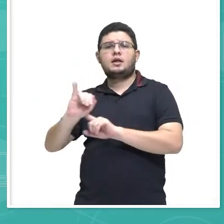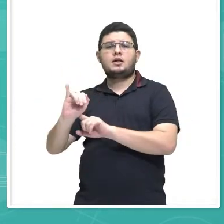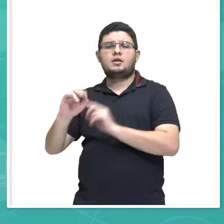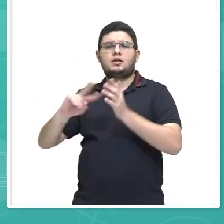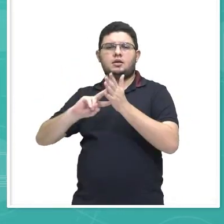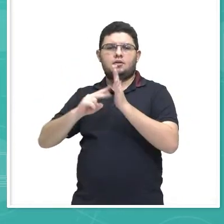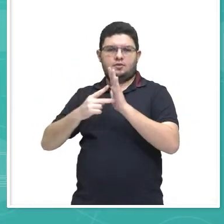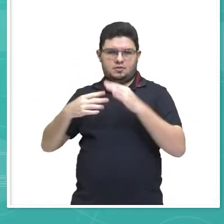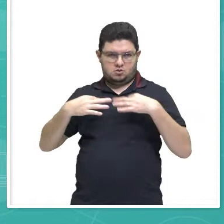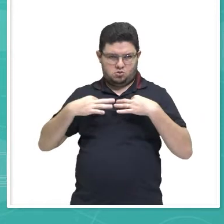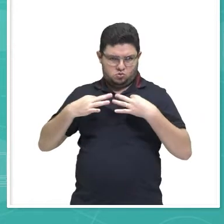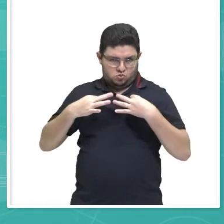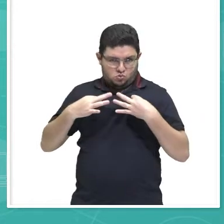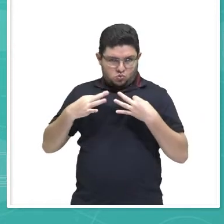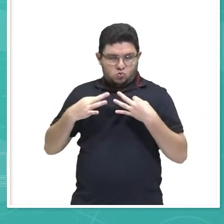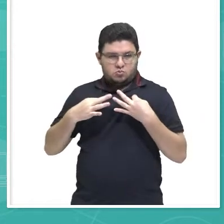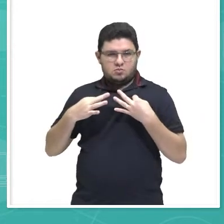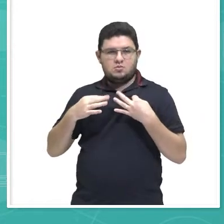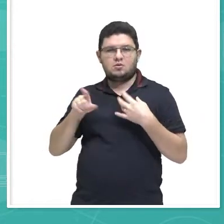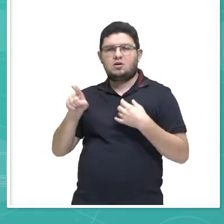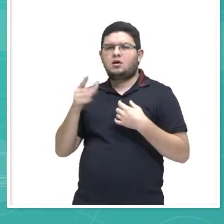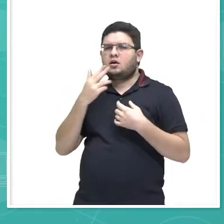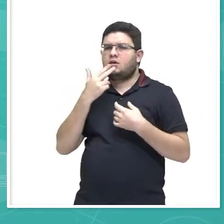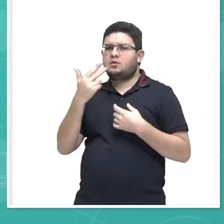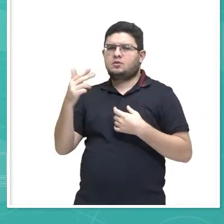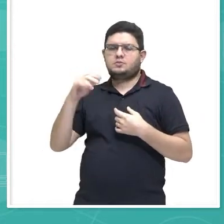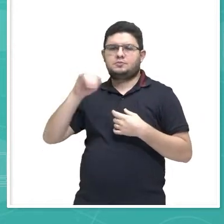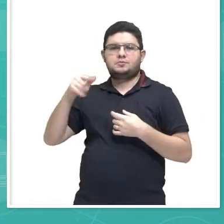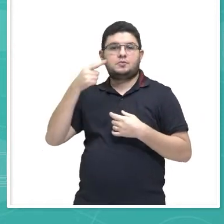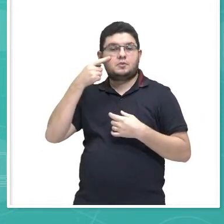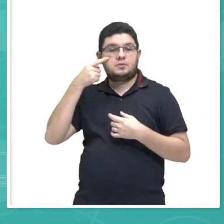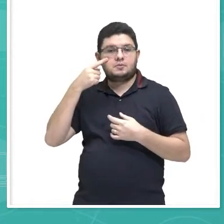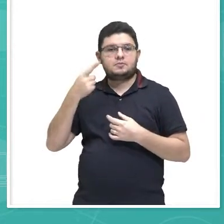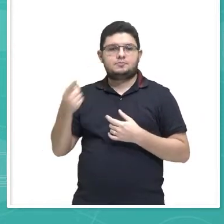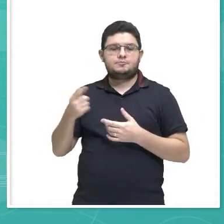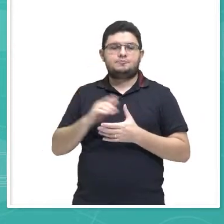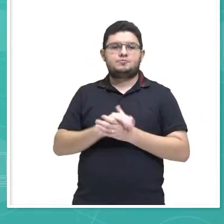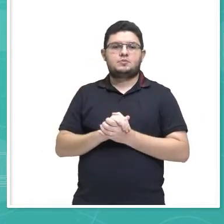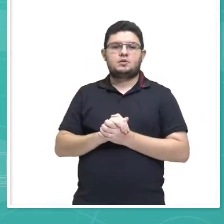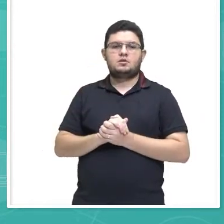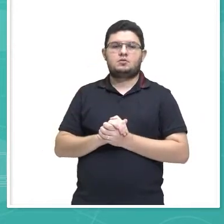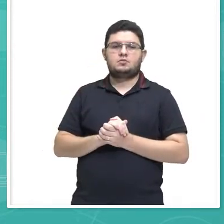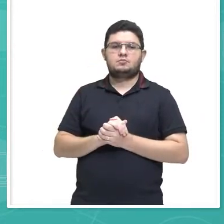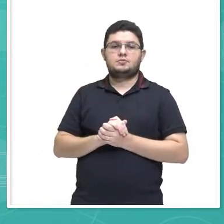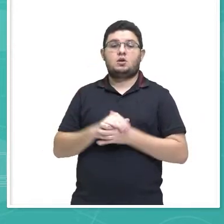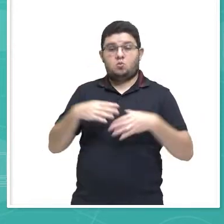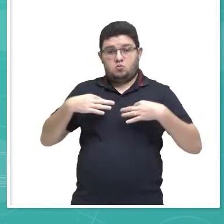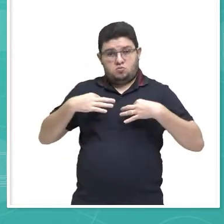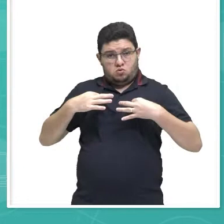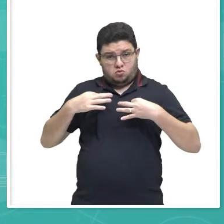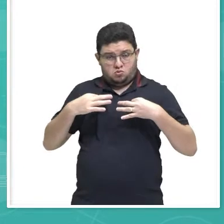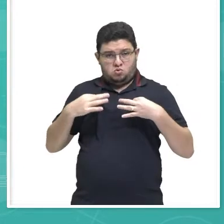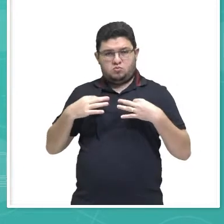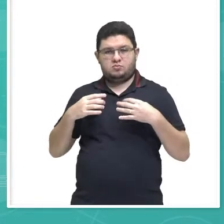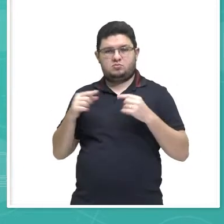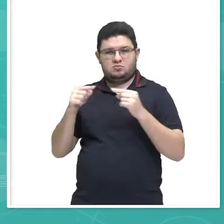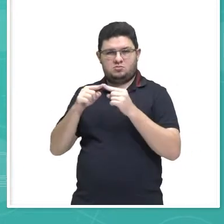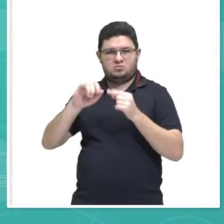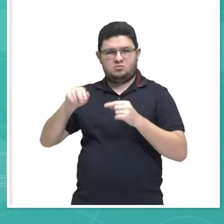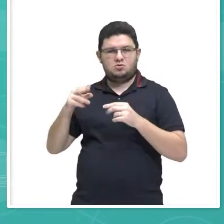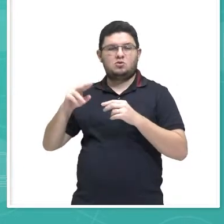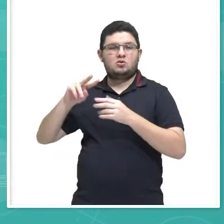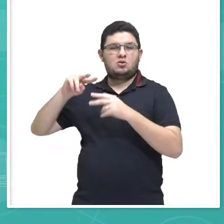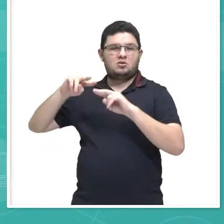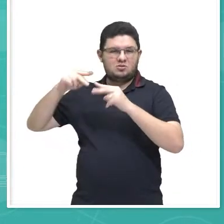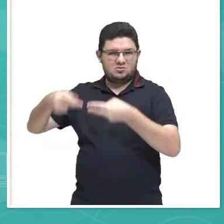vestimenta, é roupa, em japonês. Então, roupa do judô significa judogi, tá bom? E aí, quais